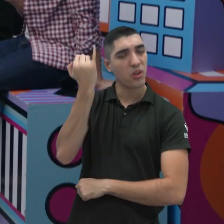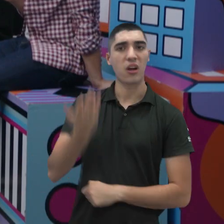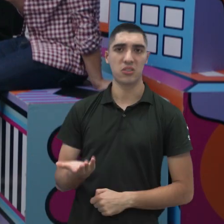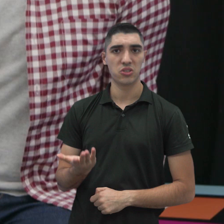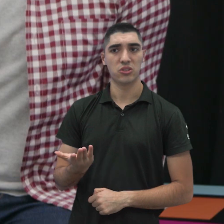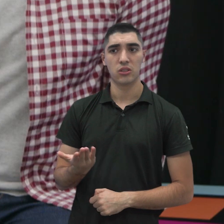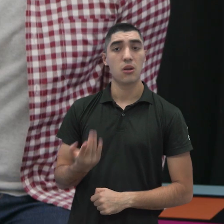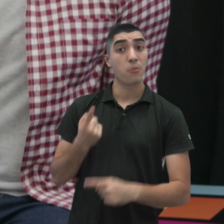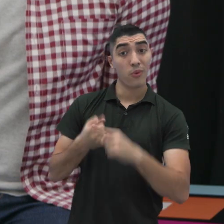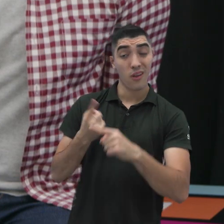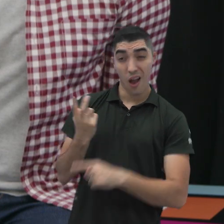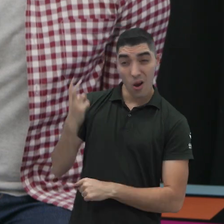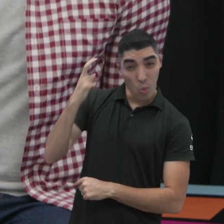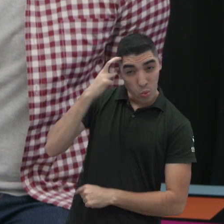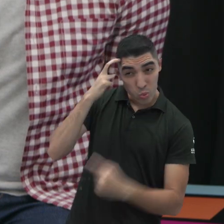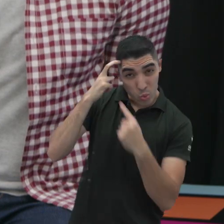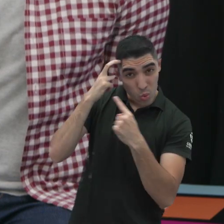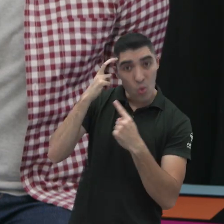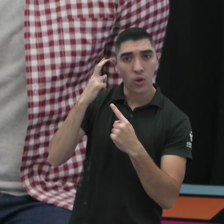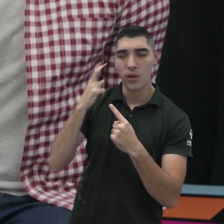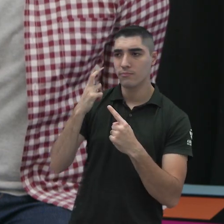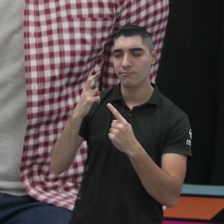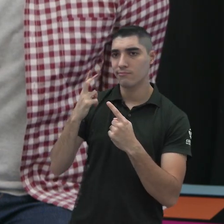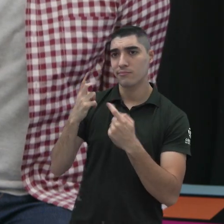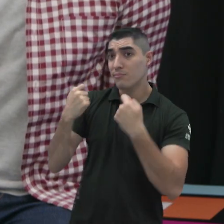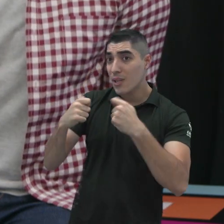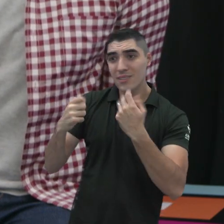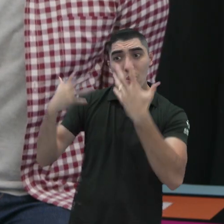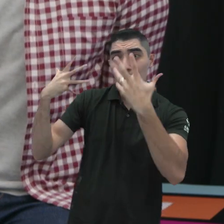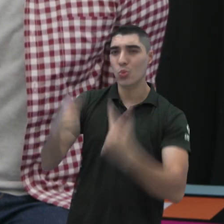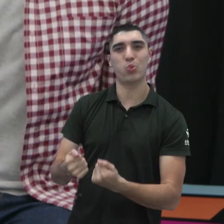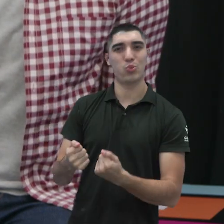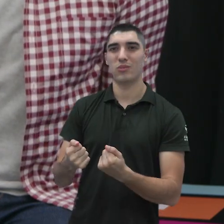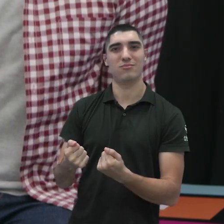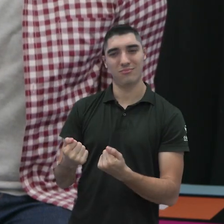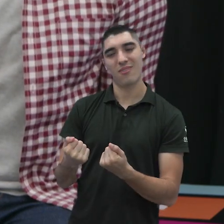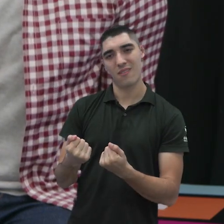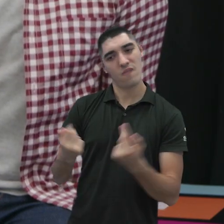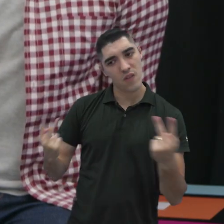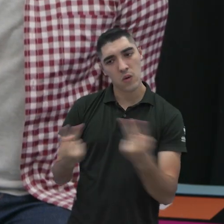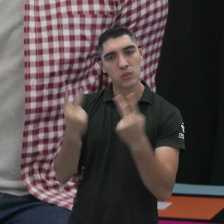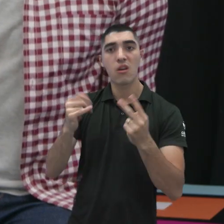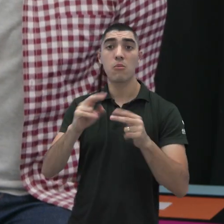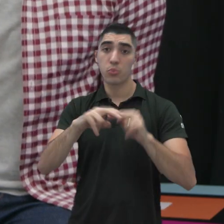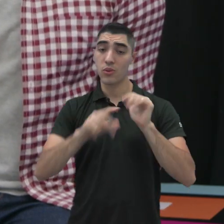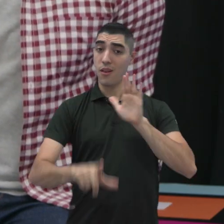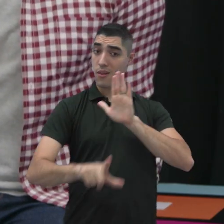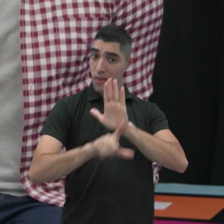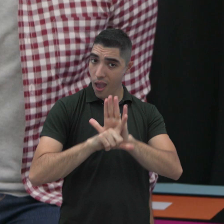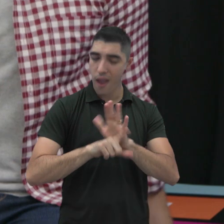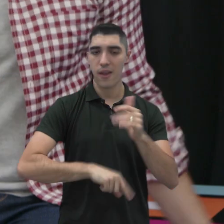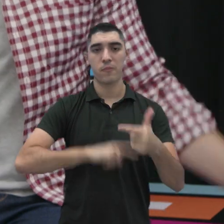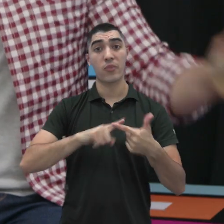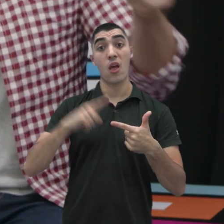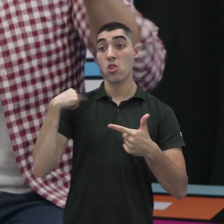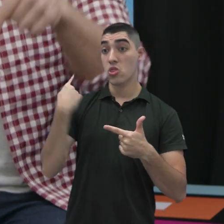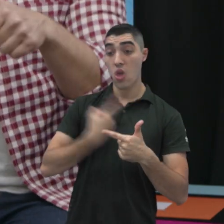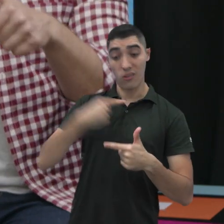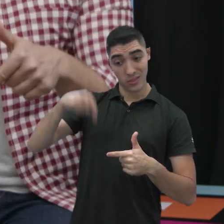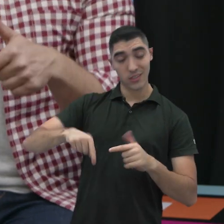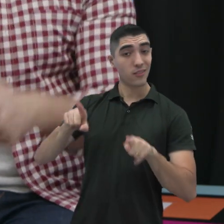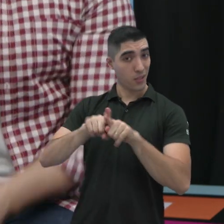gente valorizar a cultura de uma maneira bem ampla, né, no nosso dia a dia, através das leis, através da